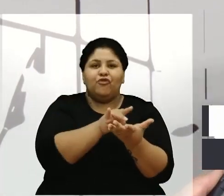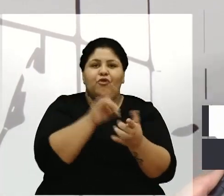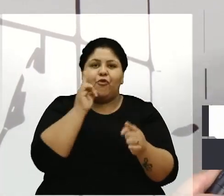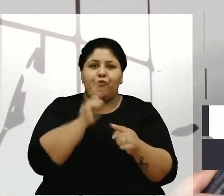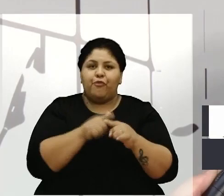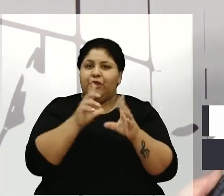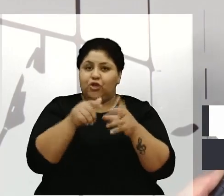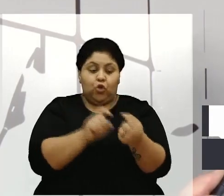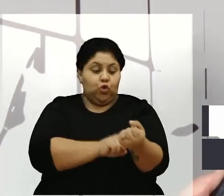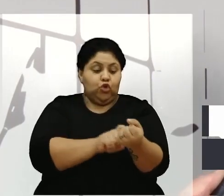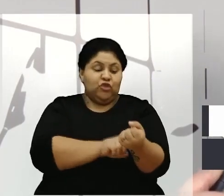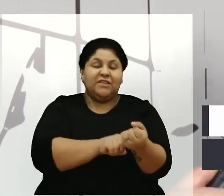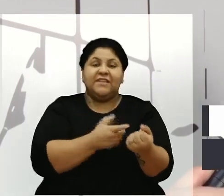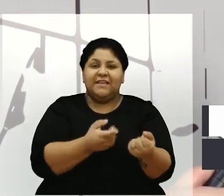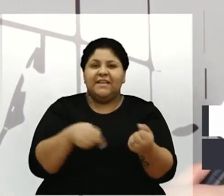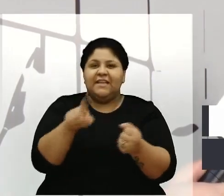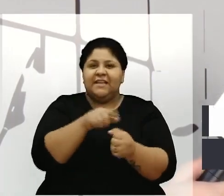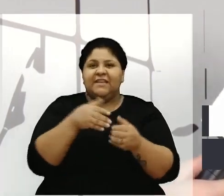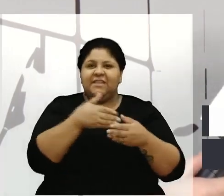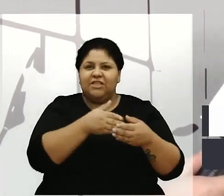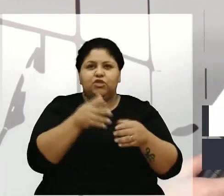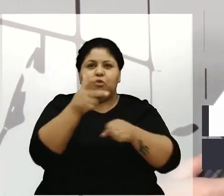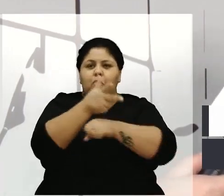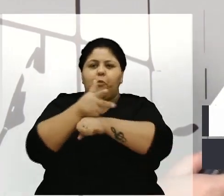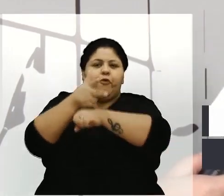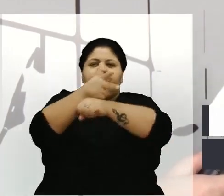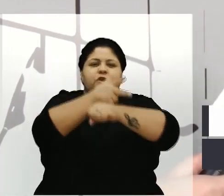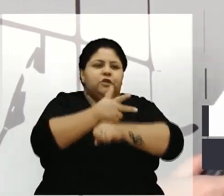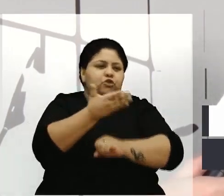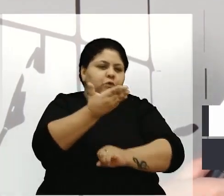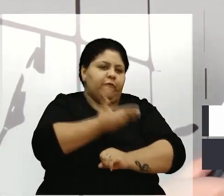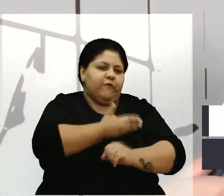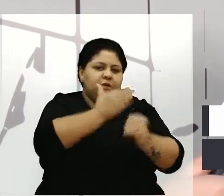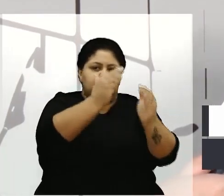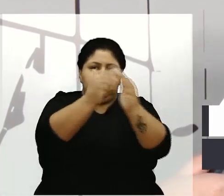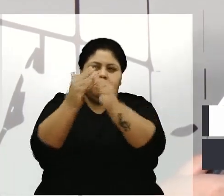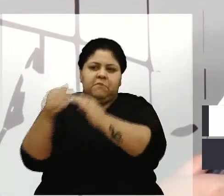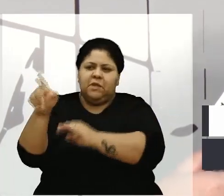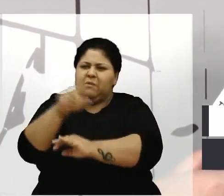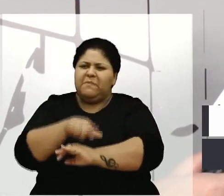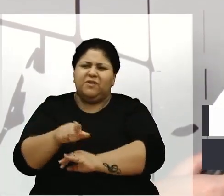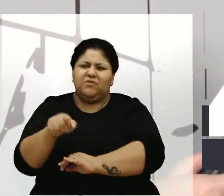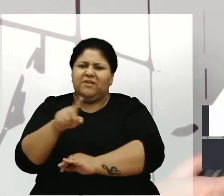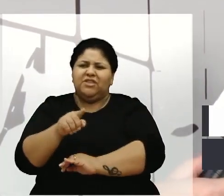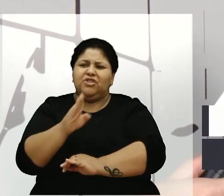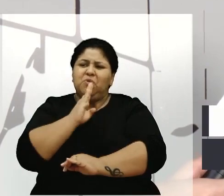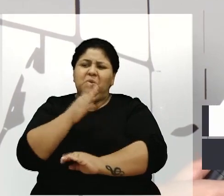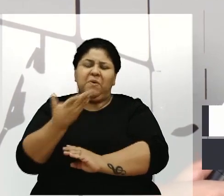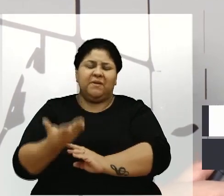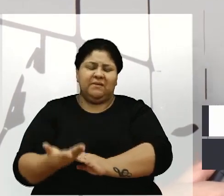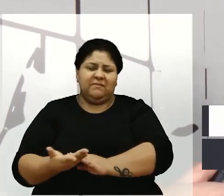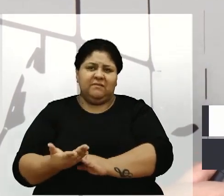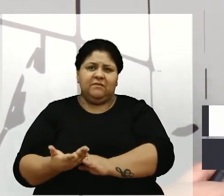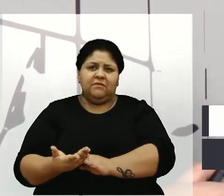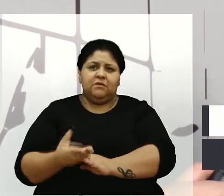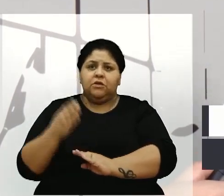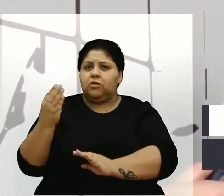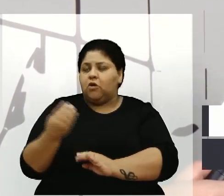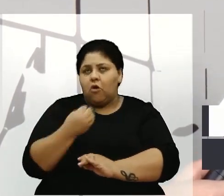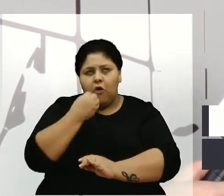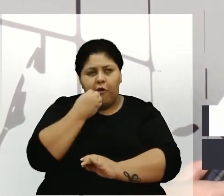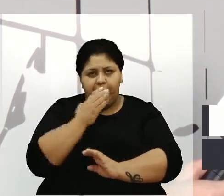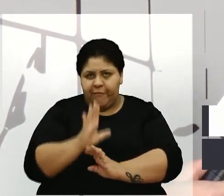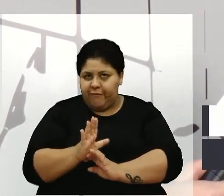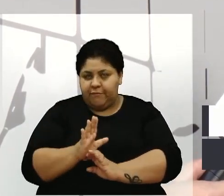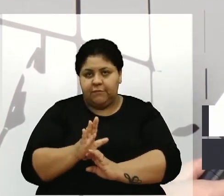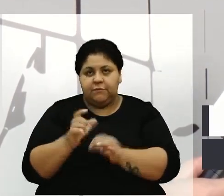todos nervosos e às vezes a gente acompanha um vídeo do vizinho, de um amigo, de alguém que a gente nem conhece e que, obviamente, que na